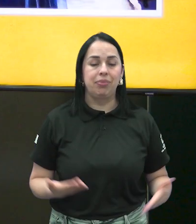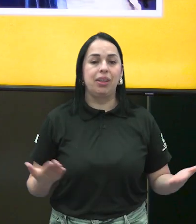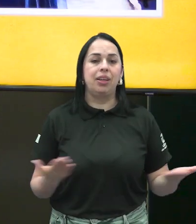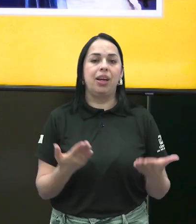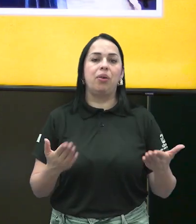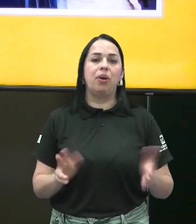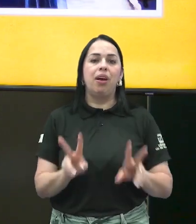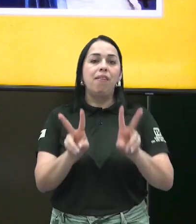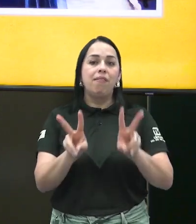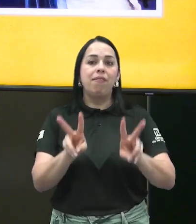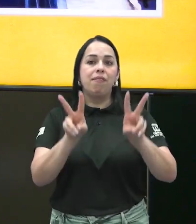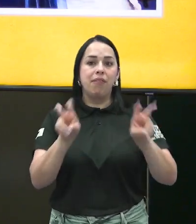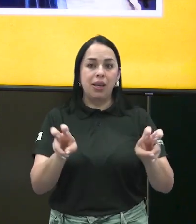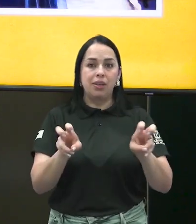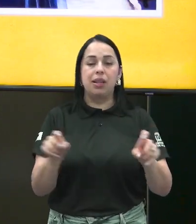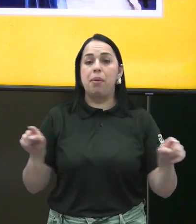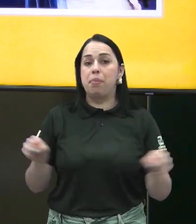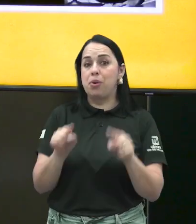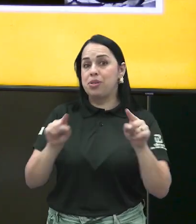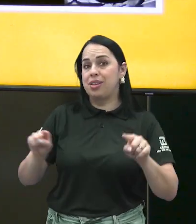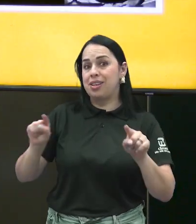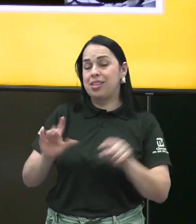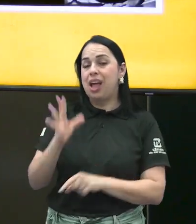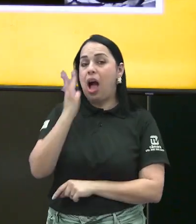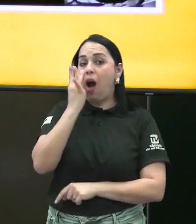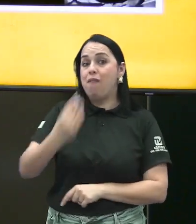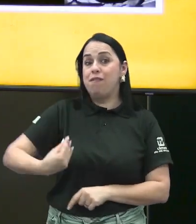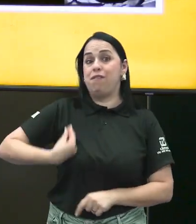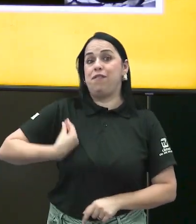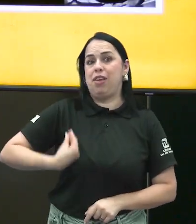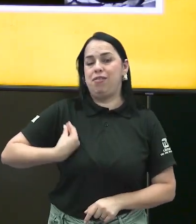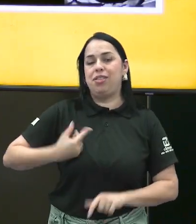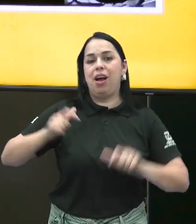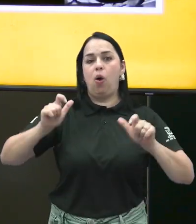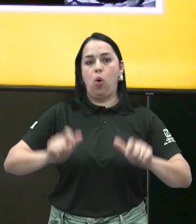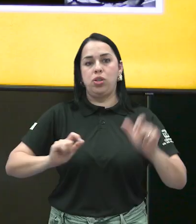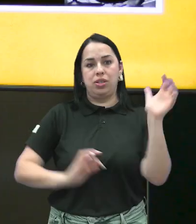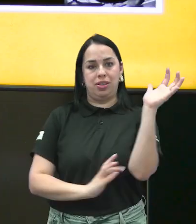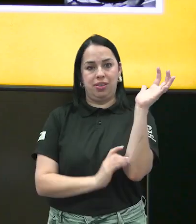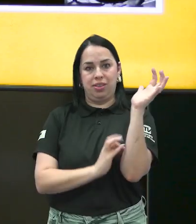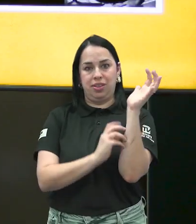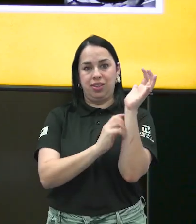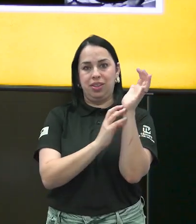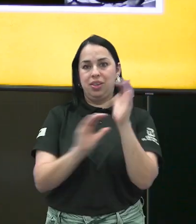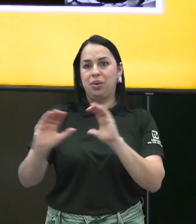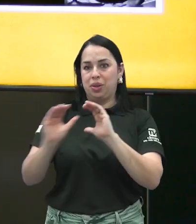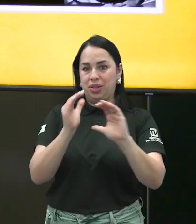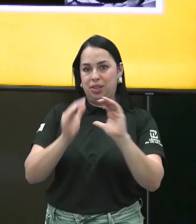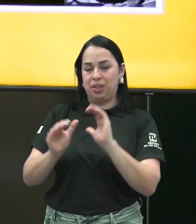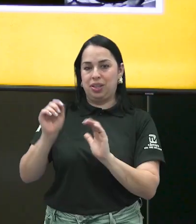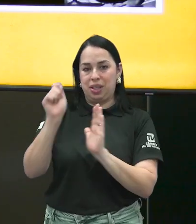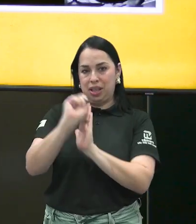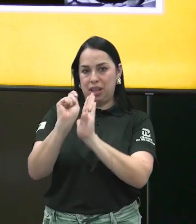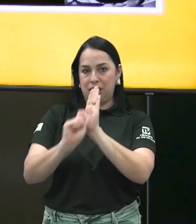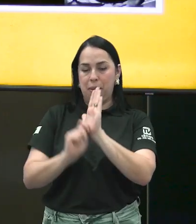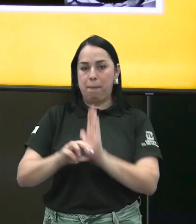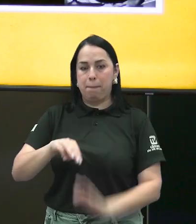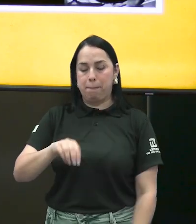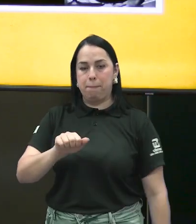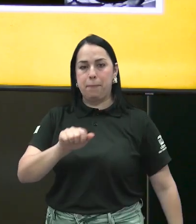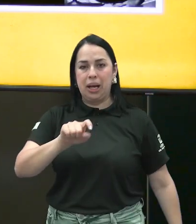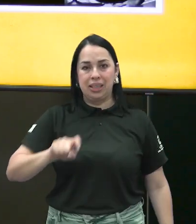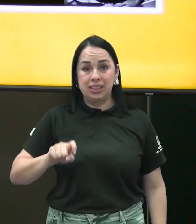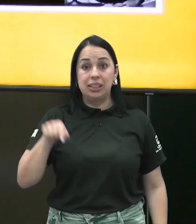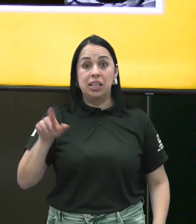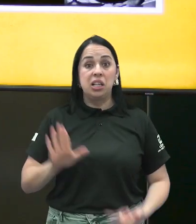teatro. E finalizando a nossa agenda cultural, tem música ao vivo no palco do Bambuzal, no Parque Vicentina Aranha. O cantor e